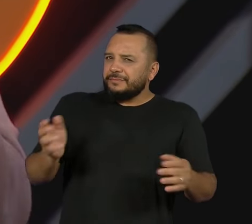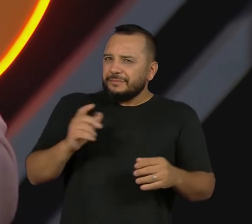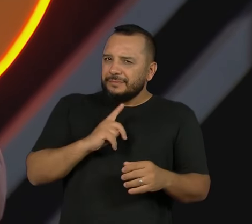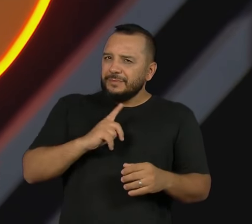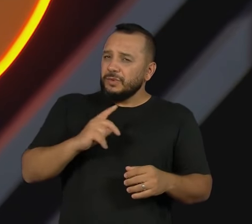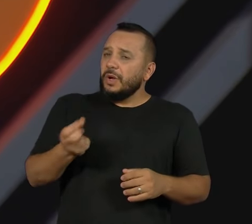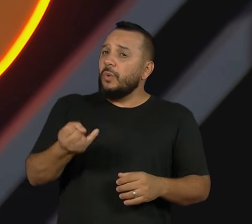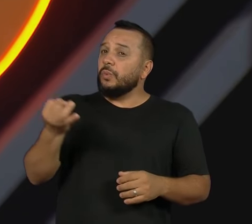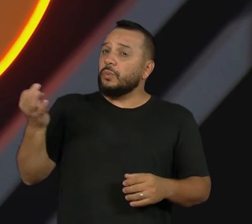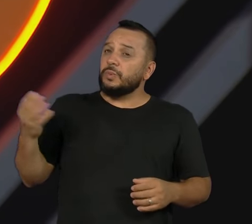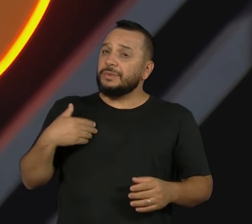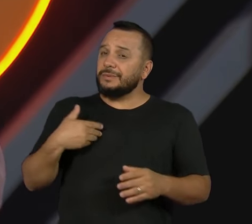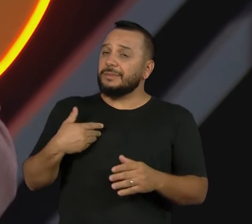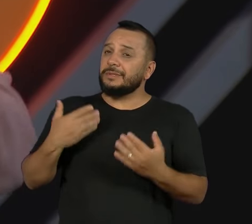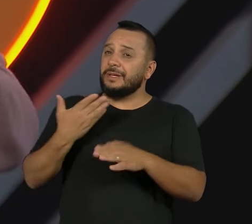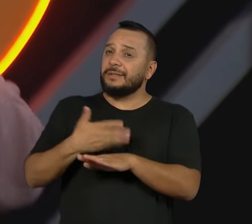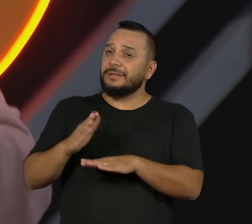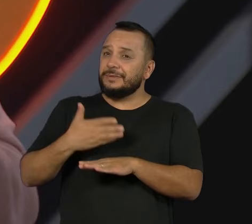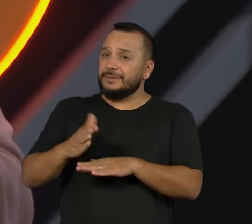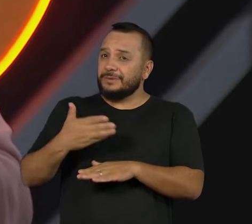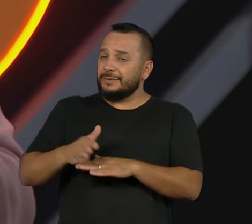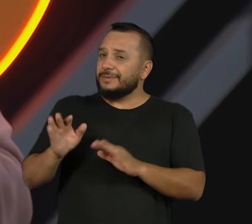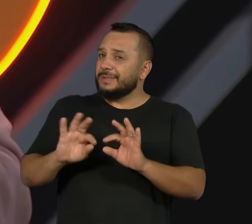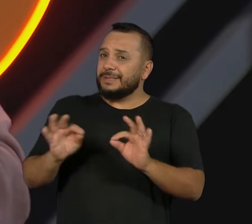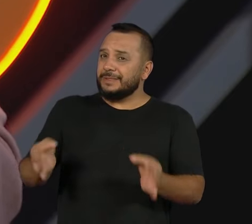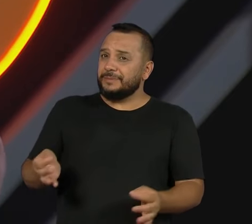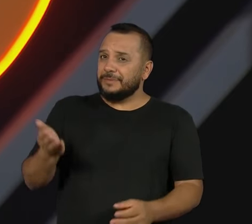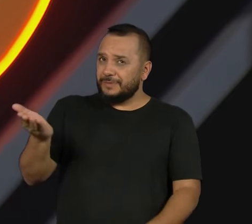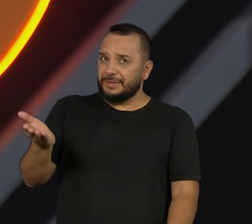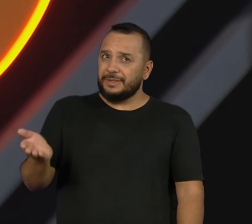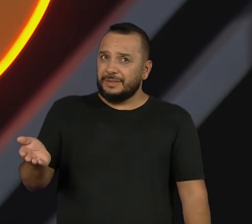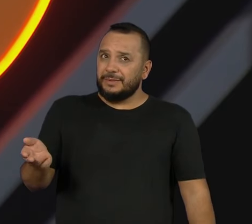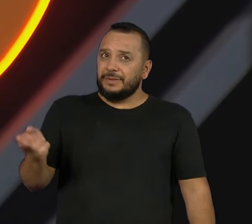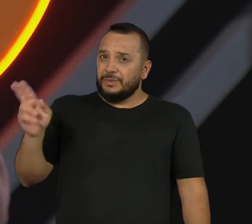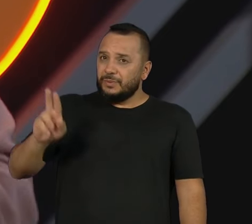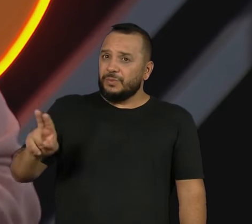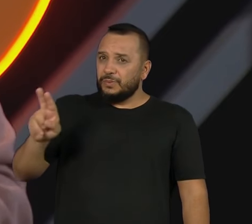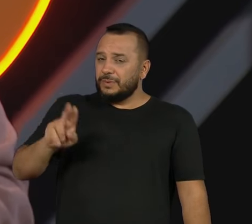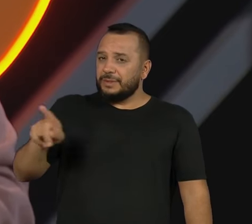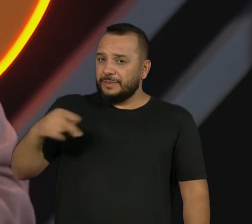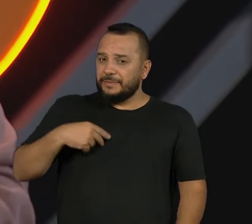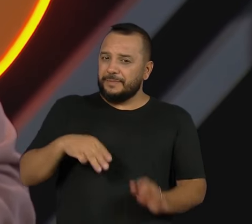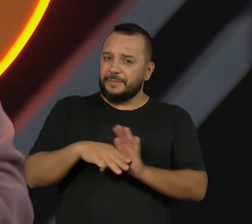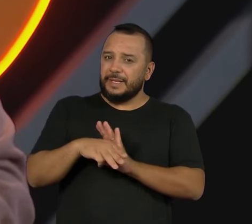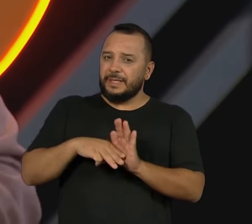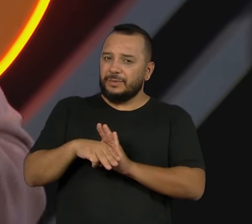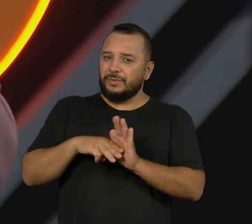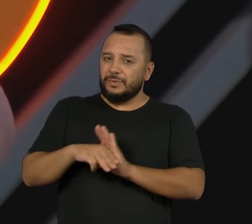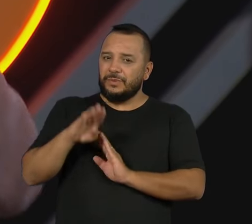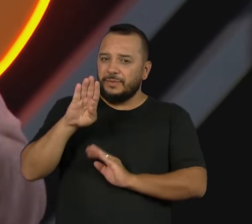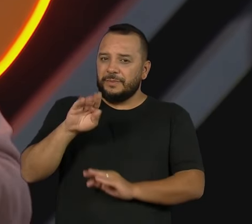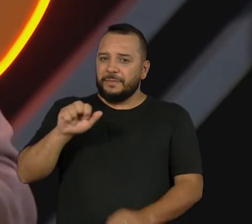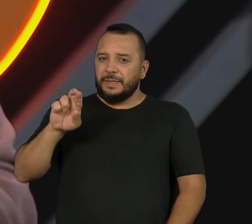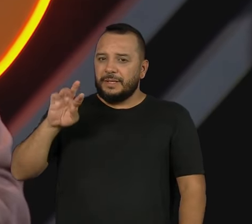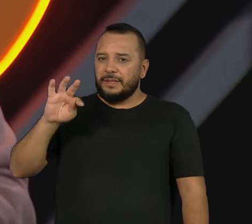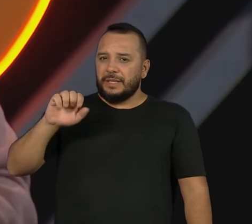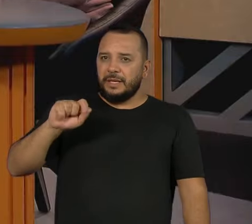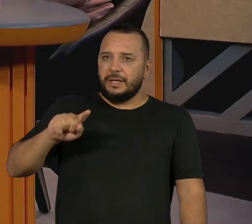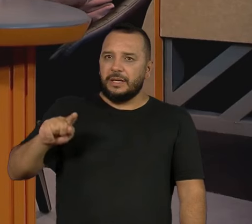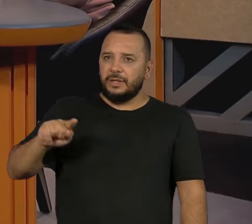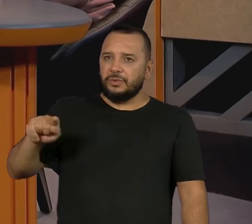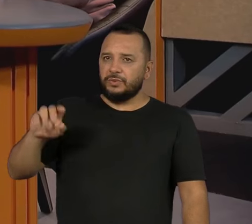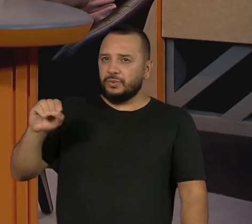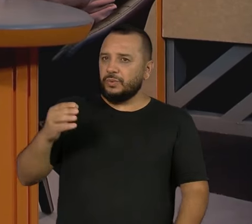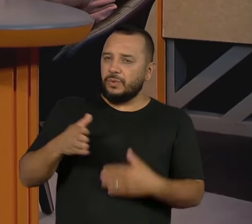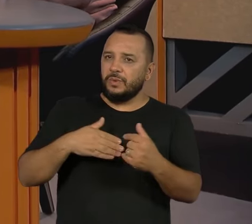alguns dos exercícios mais simples, né, que o seu método propõe e qualquer pessoa pode